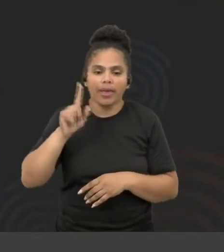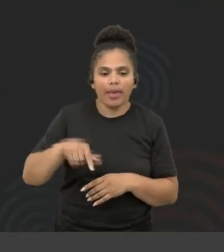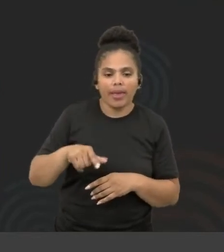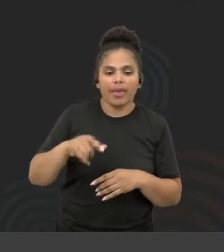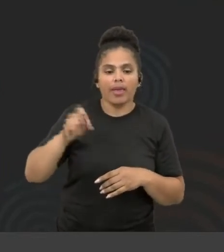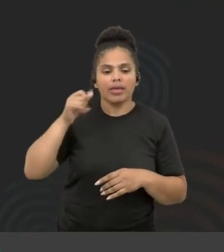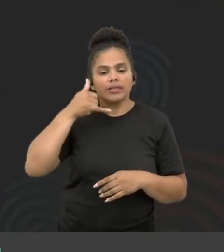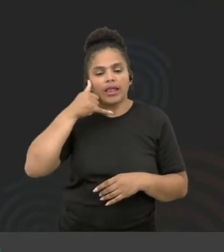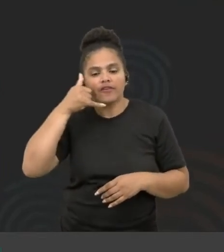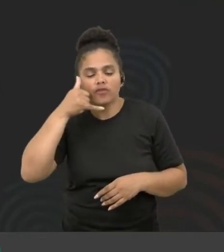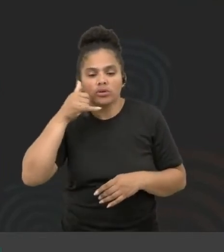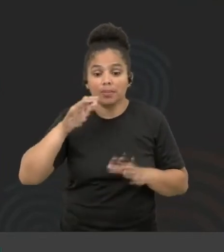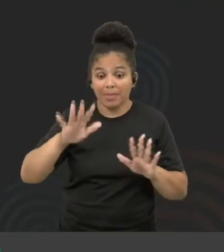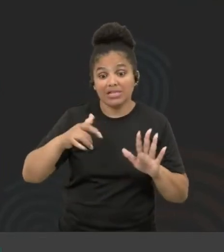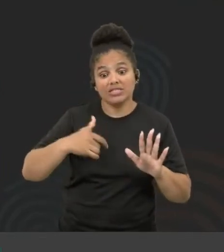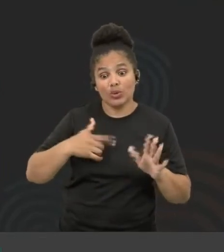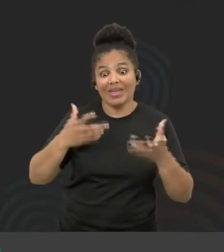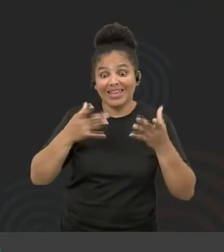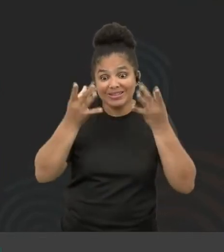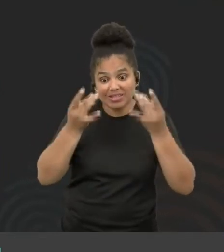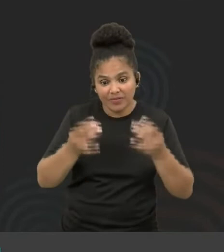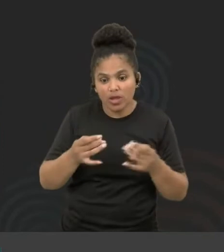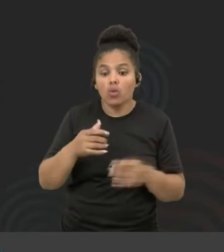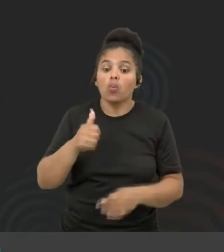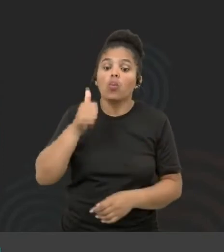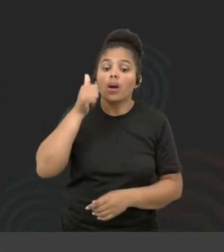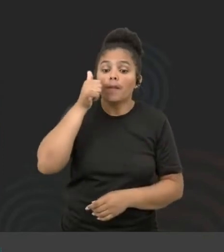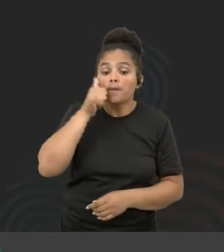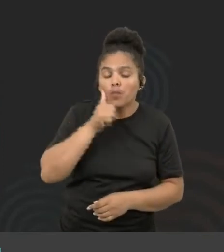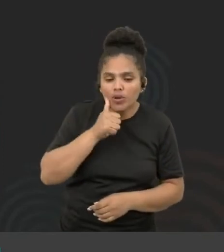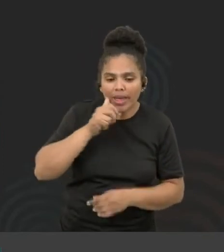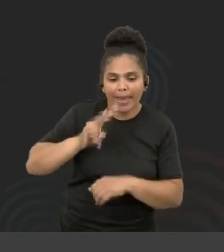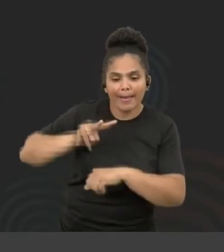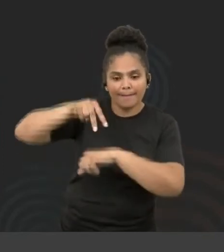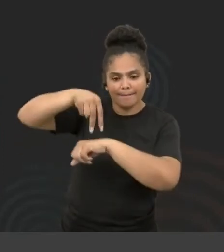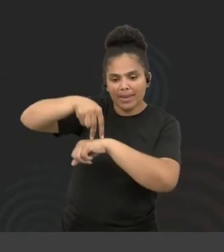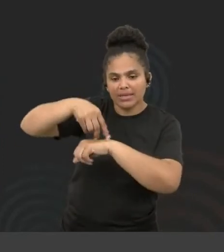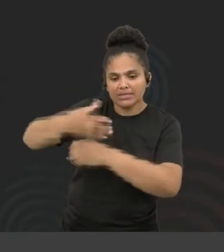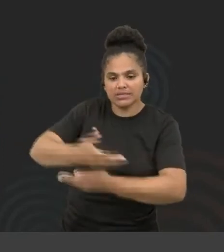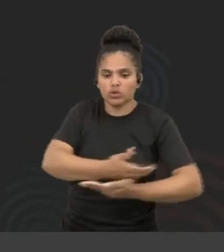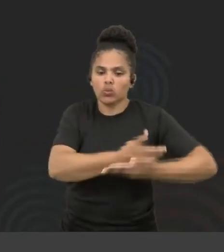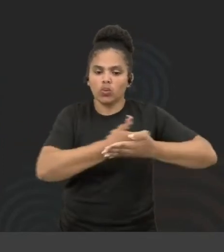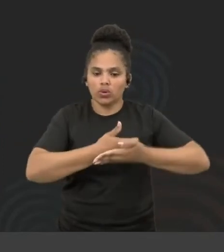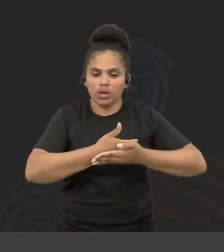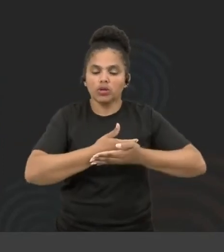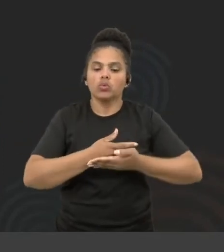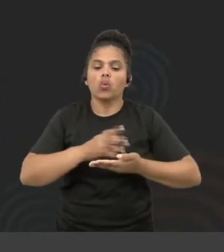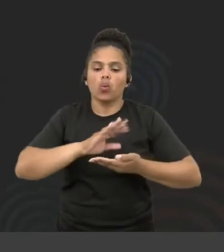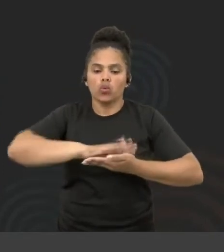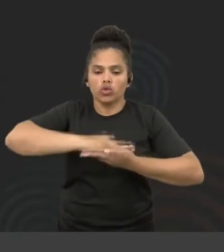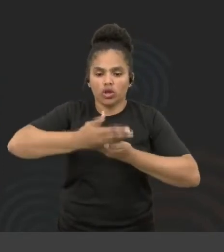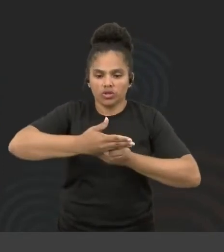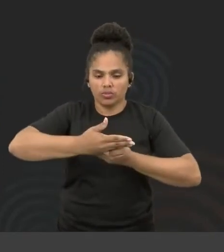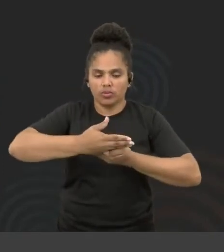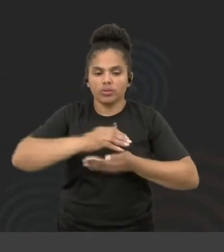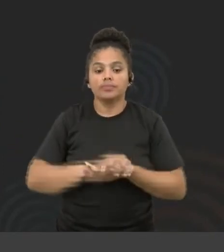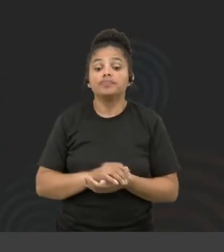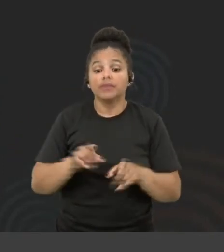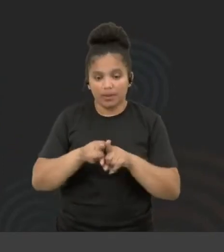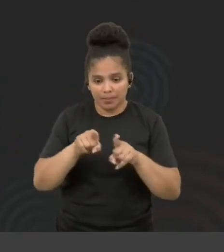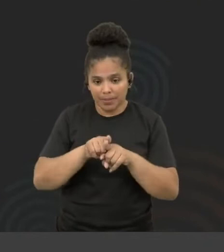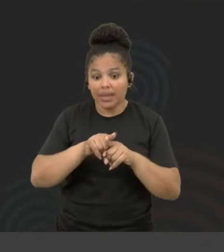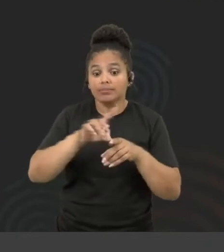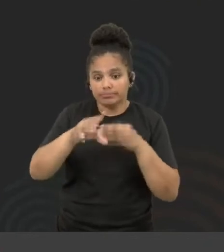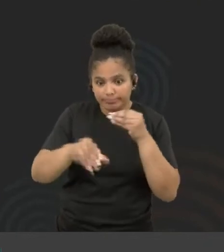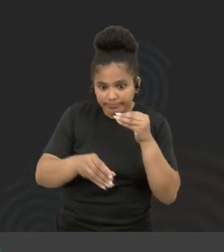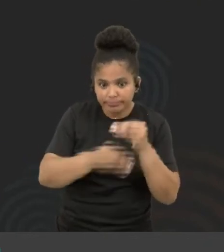eu quero descrever é uma mulher de pé segurando um notebook. E para adicionar legendas também, a gente tem que fazer o